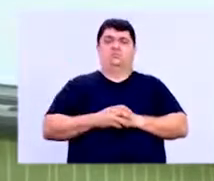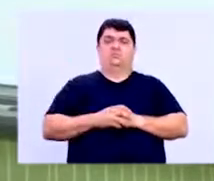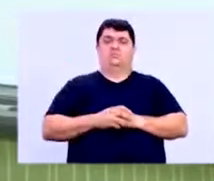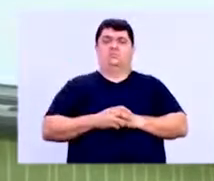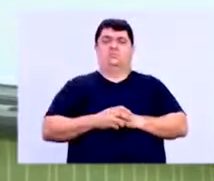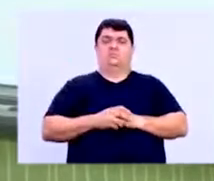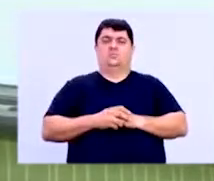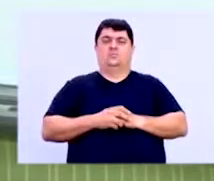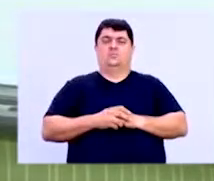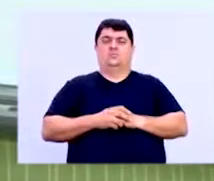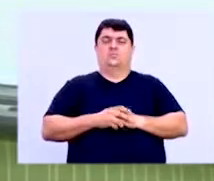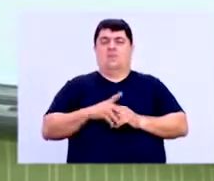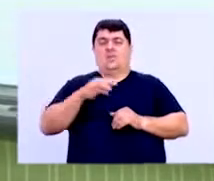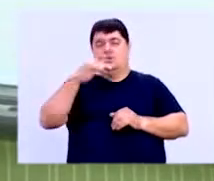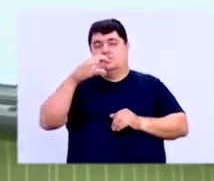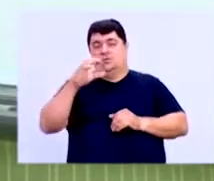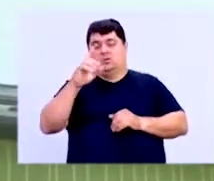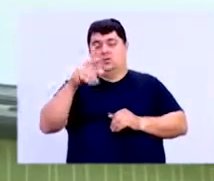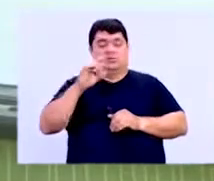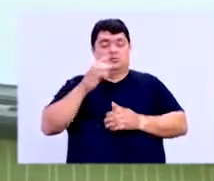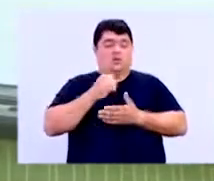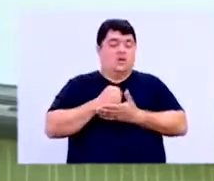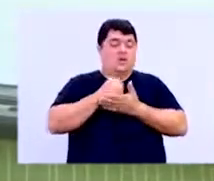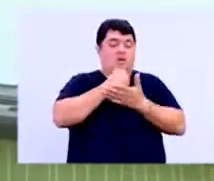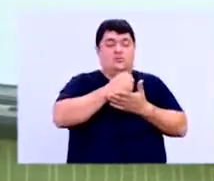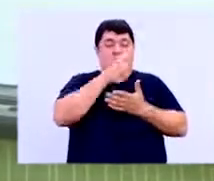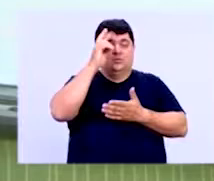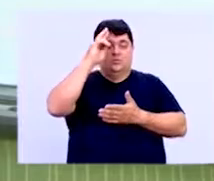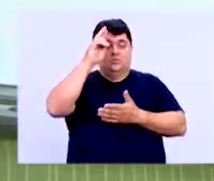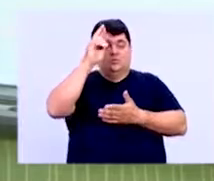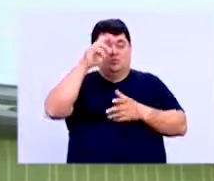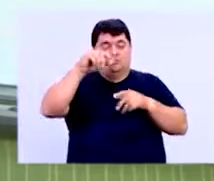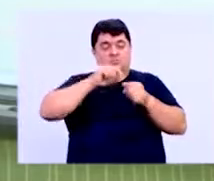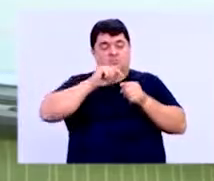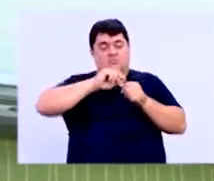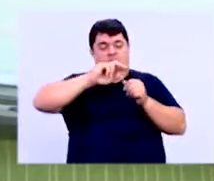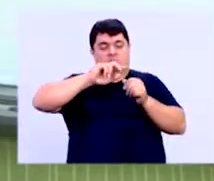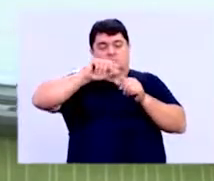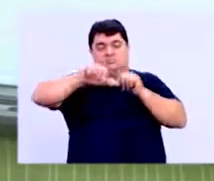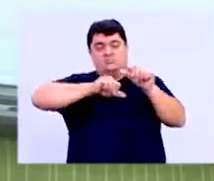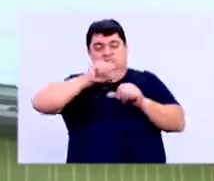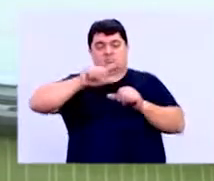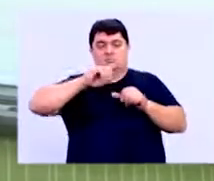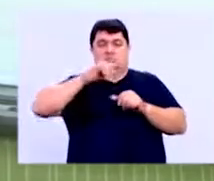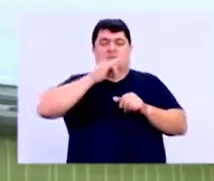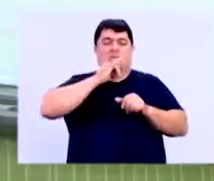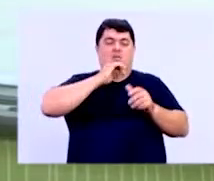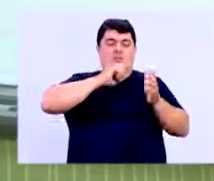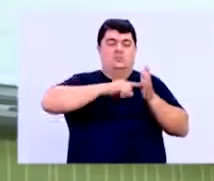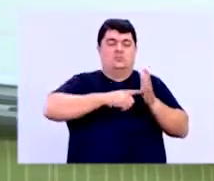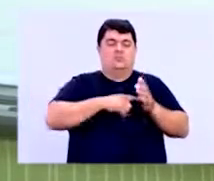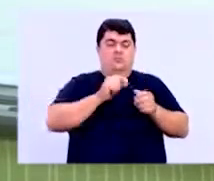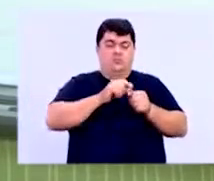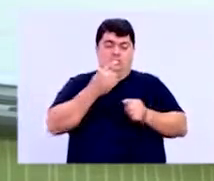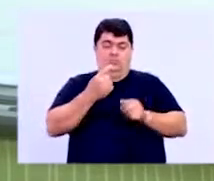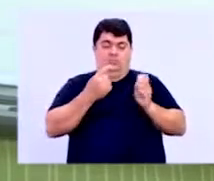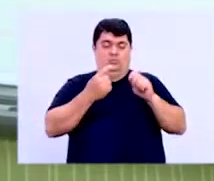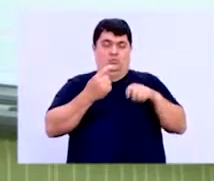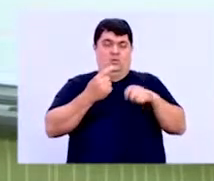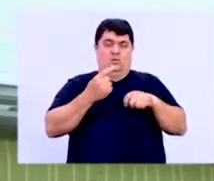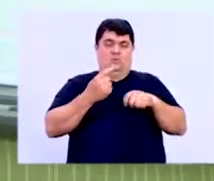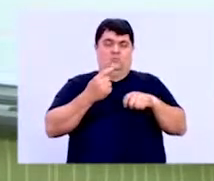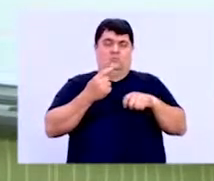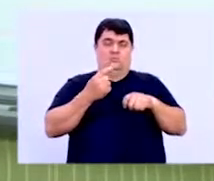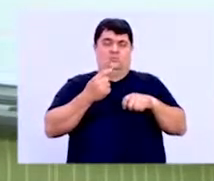gente. A margem de contribuição ela ajuda a tomar decisão em qual produzir. Se temos uma máquina, só podemos produzir um produto. O que